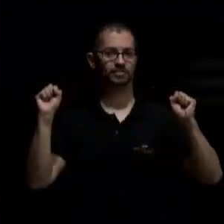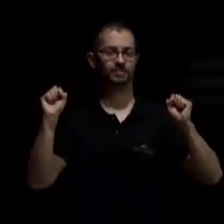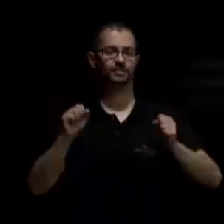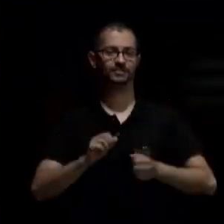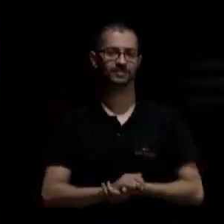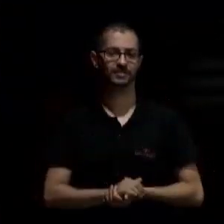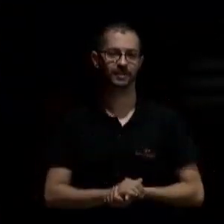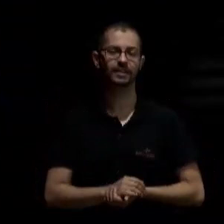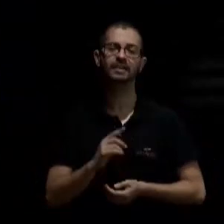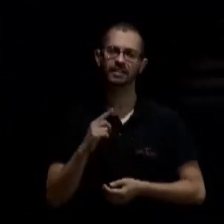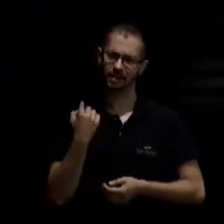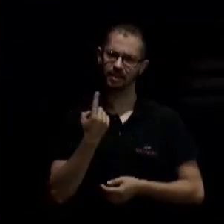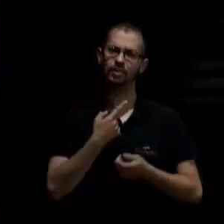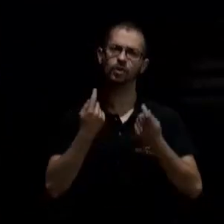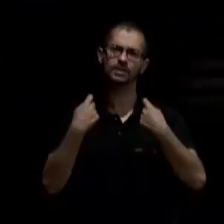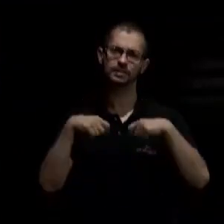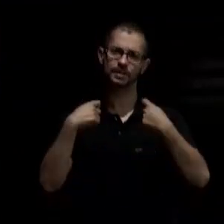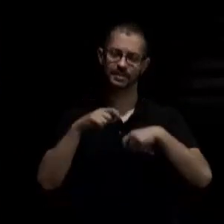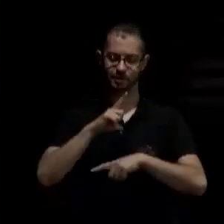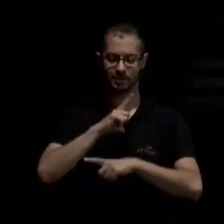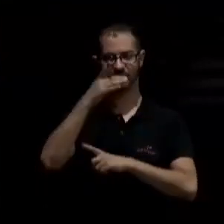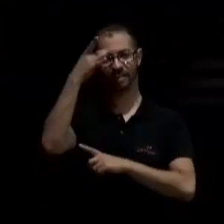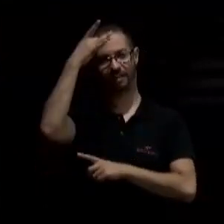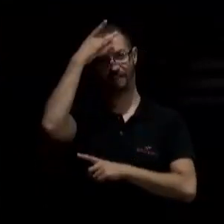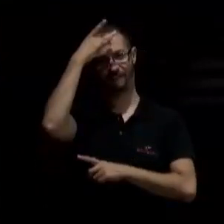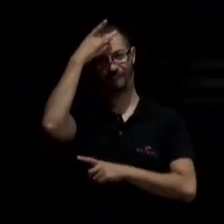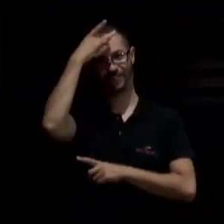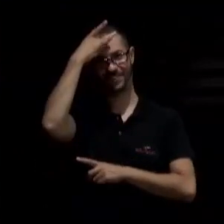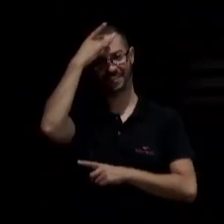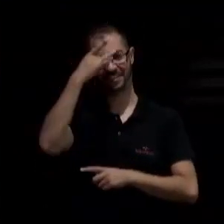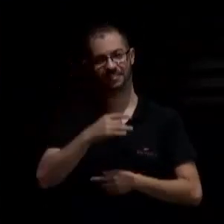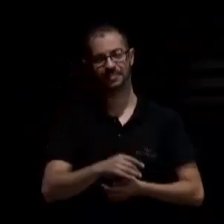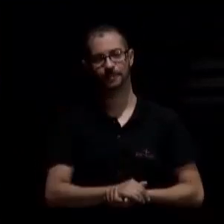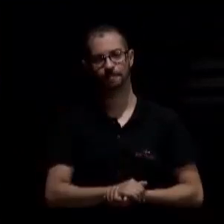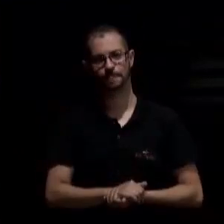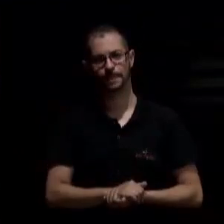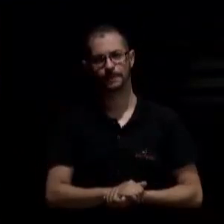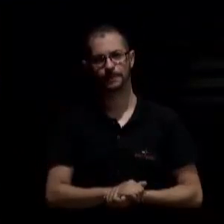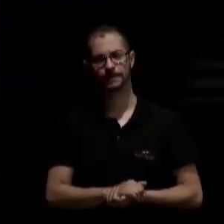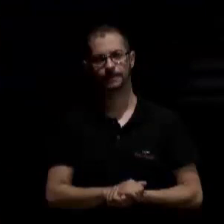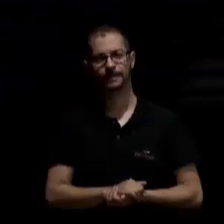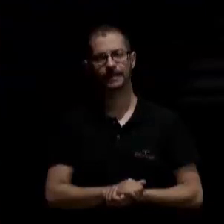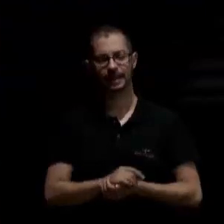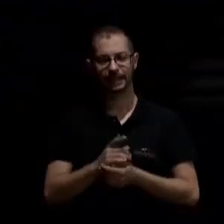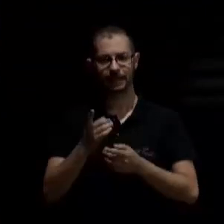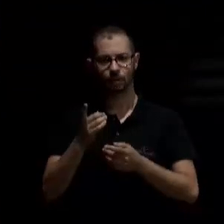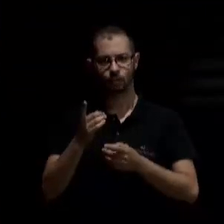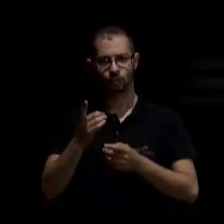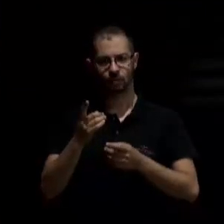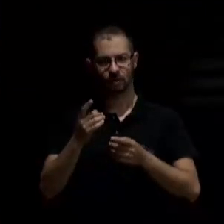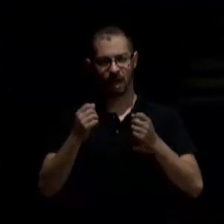é isso que nós precisamos ter como consciência. E nenhum daqueles